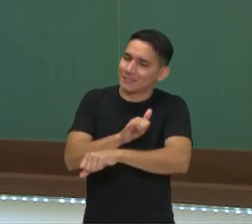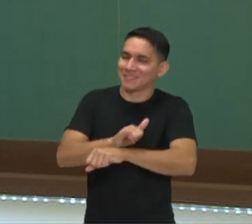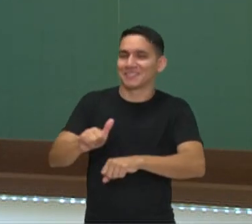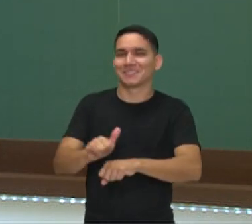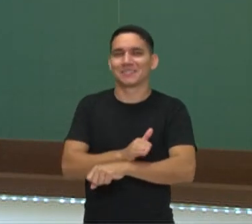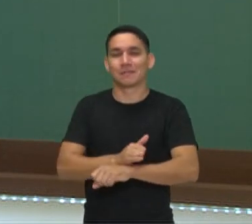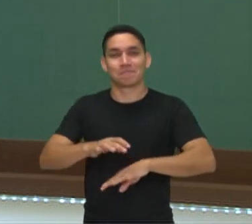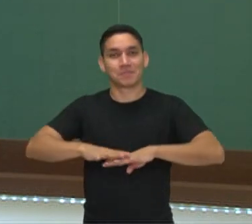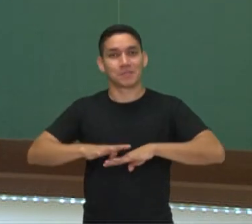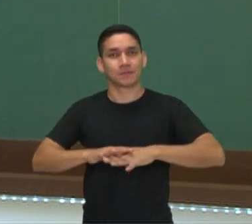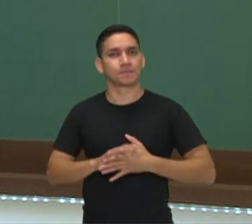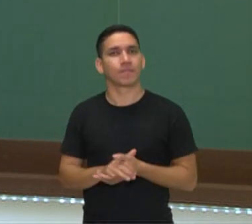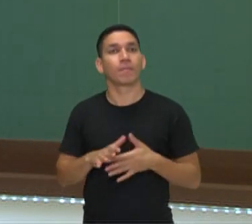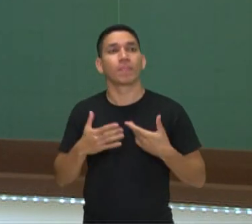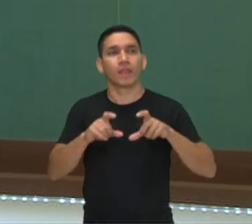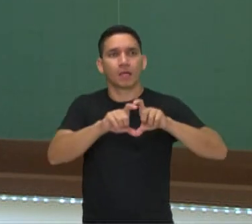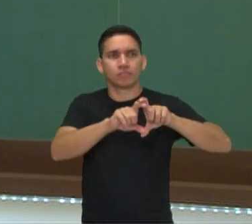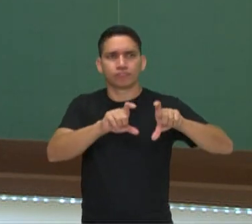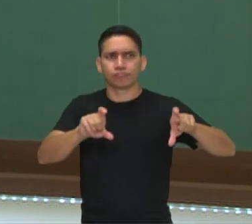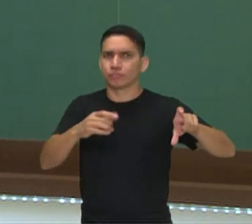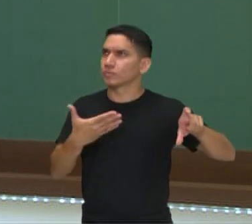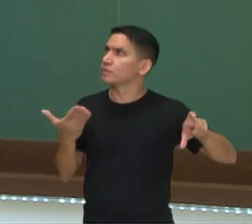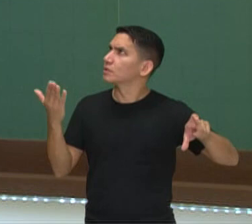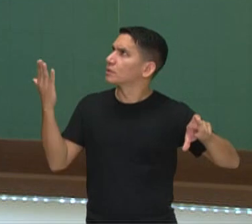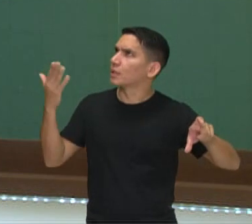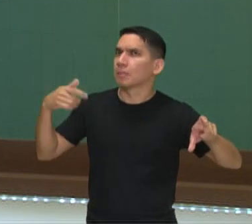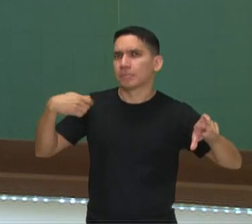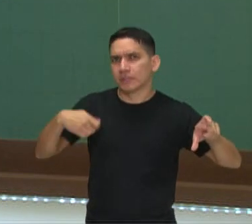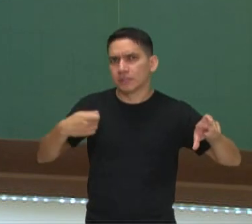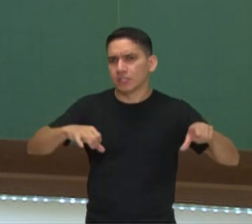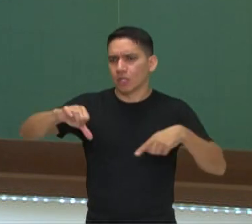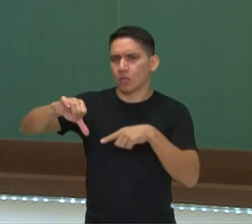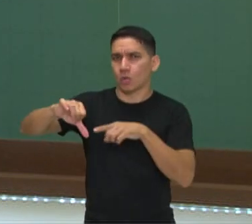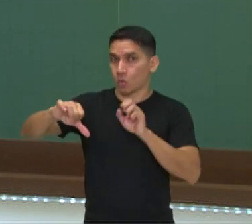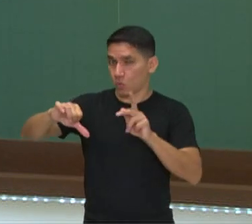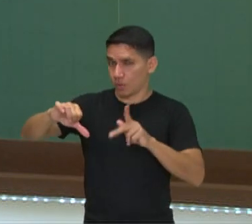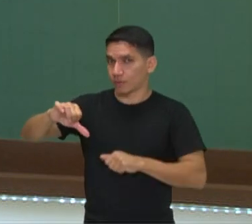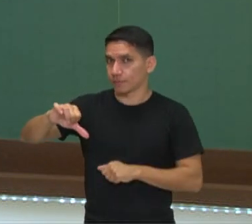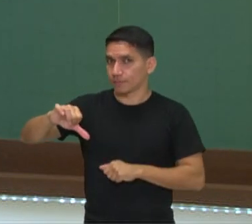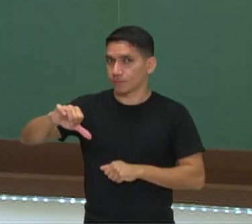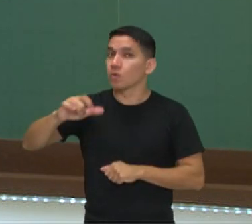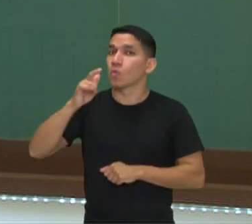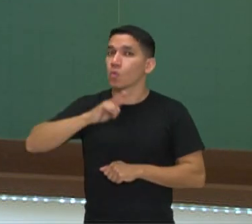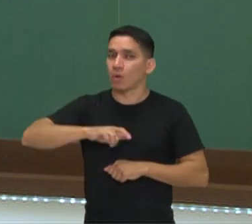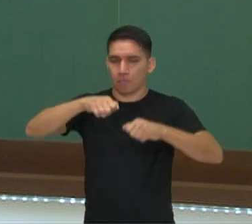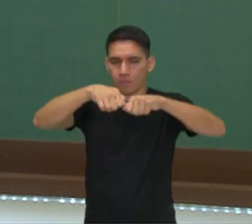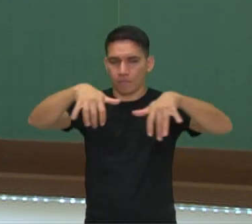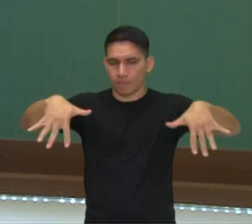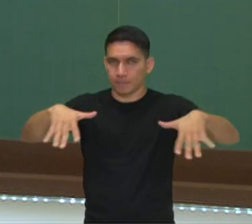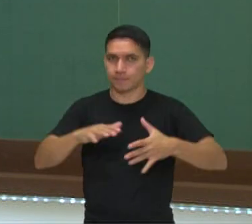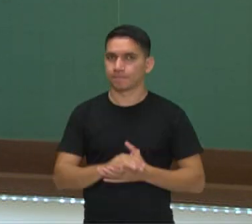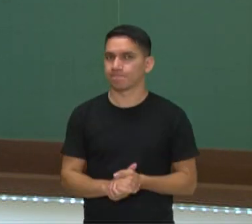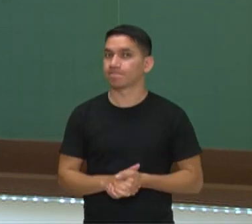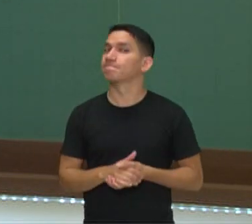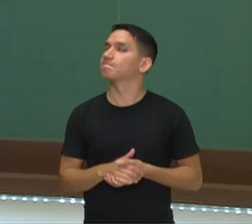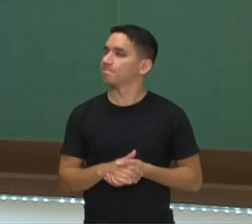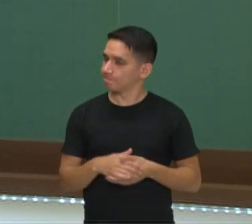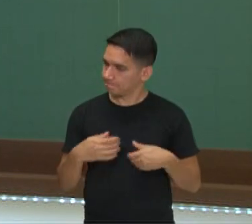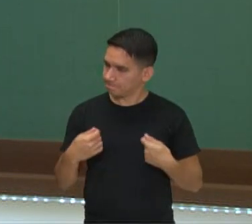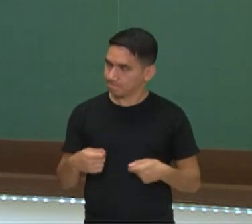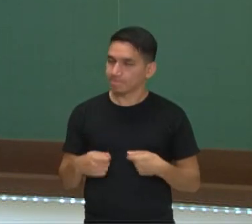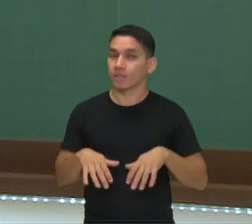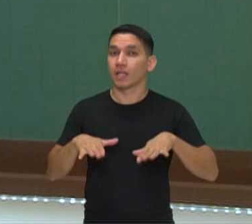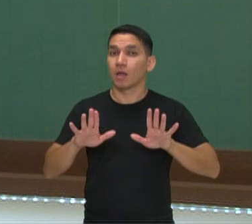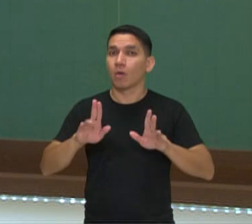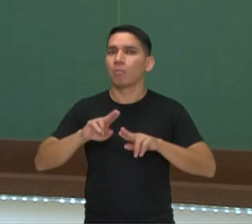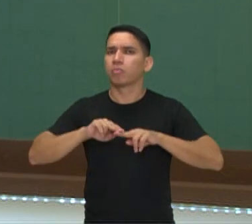matemática. O trinômio quadrado perfeito tinha que ter um 9, não tinha? Para poder fatorar? Tinha. Então, eu vou